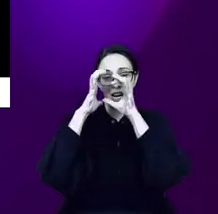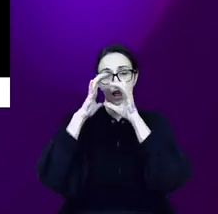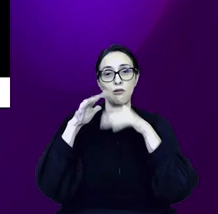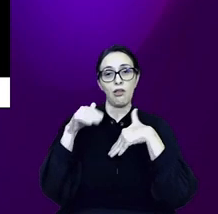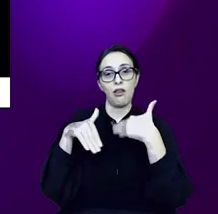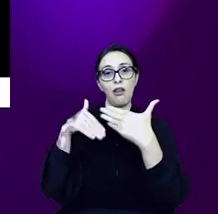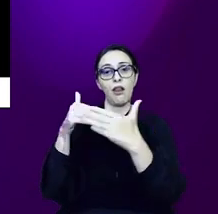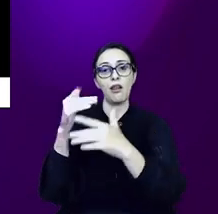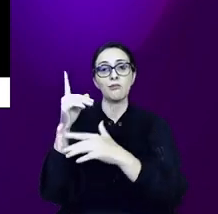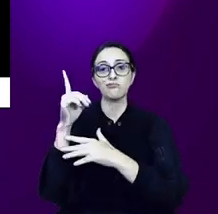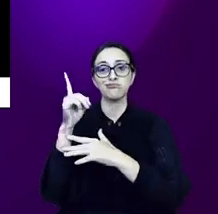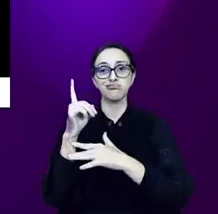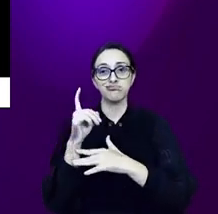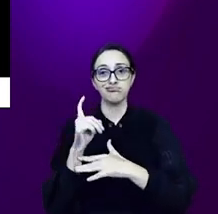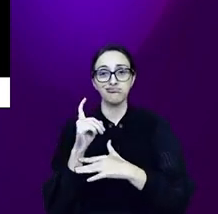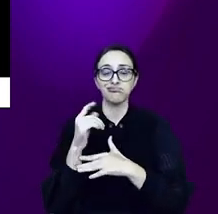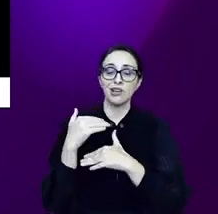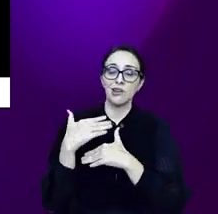outras como